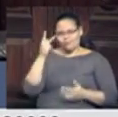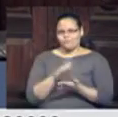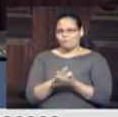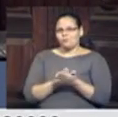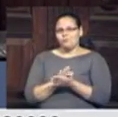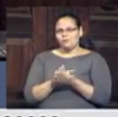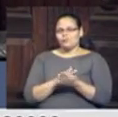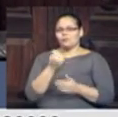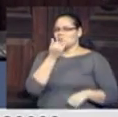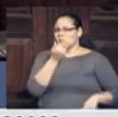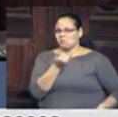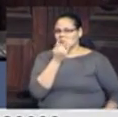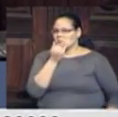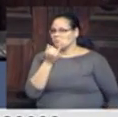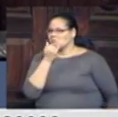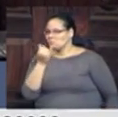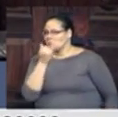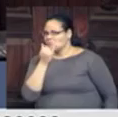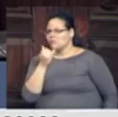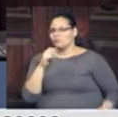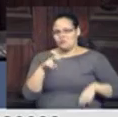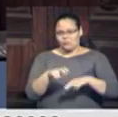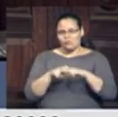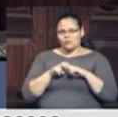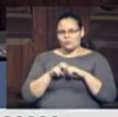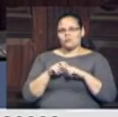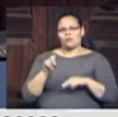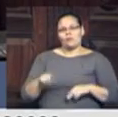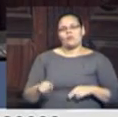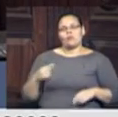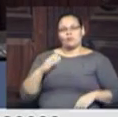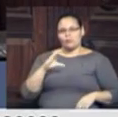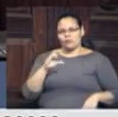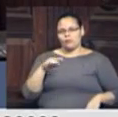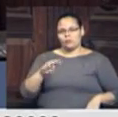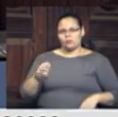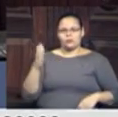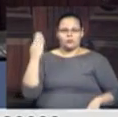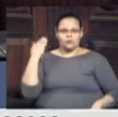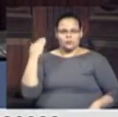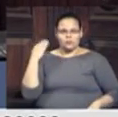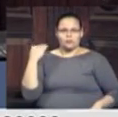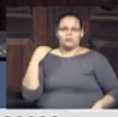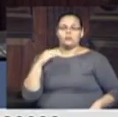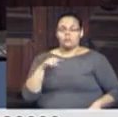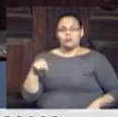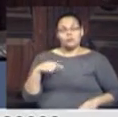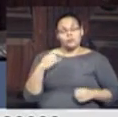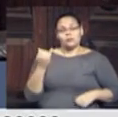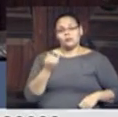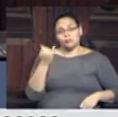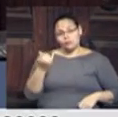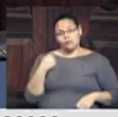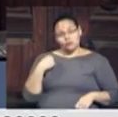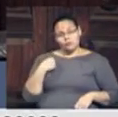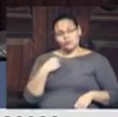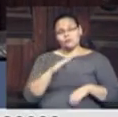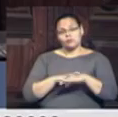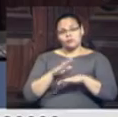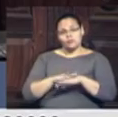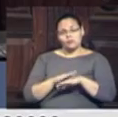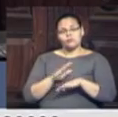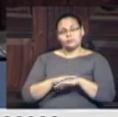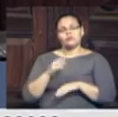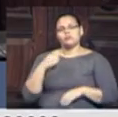seja perdoado ou anistiado por crimes cometidos no passado. Isso é importante que seja colocado, a minha posição de maneira